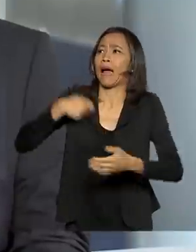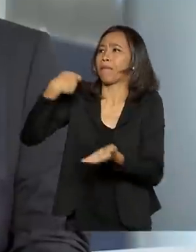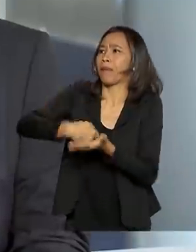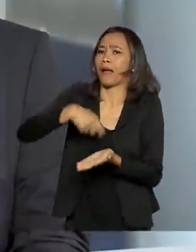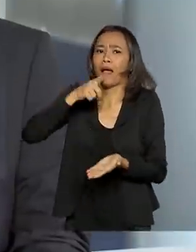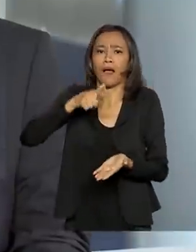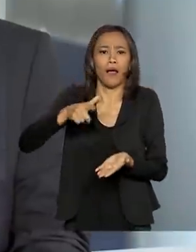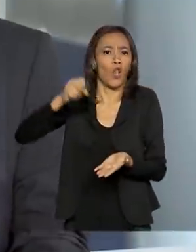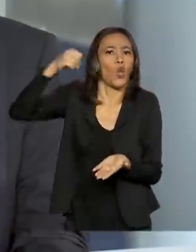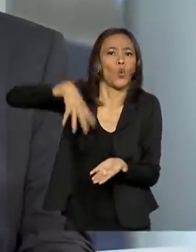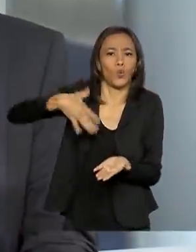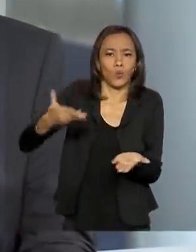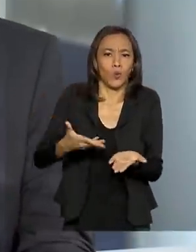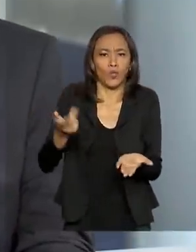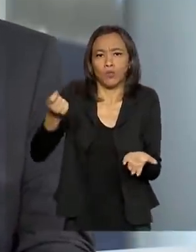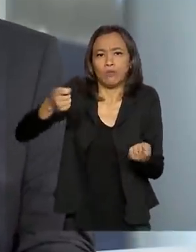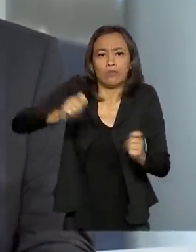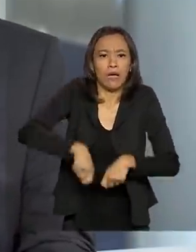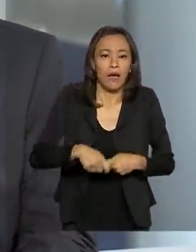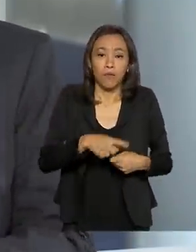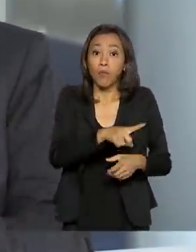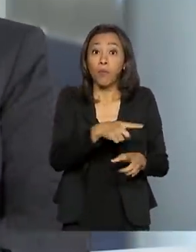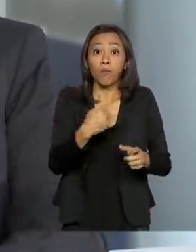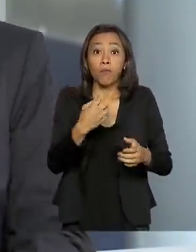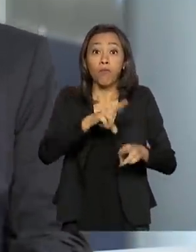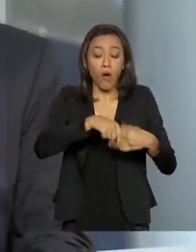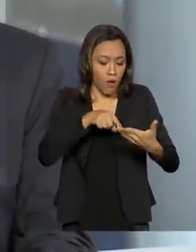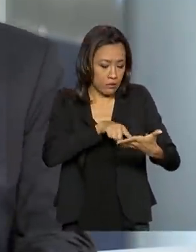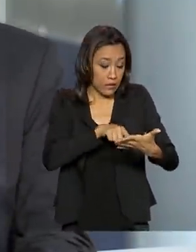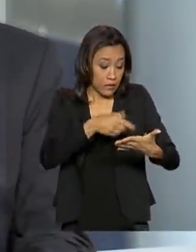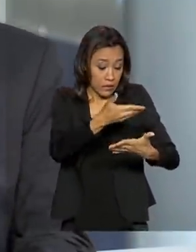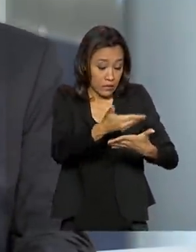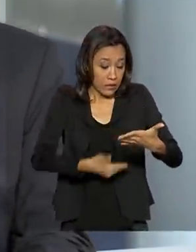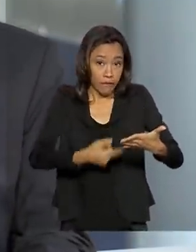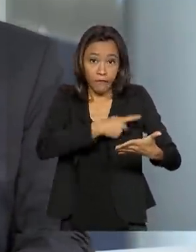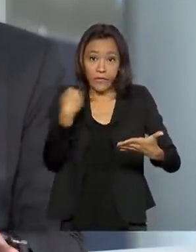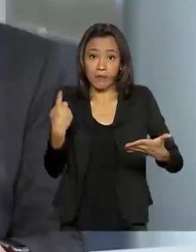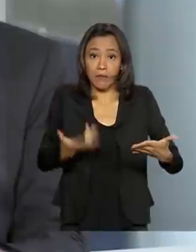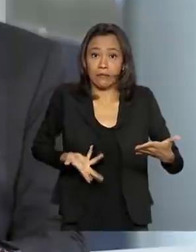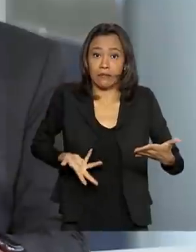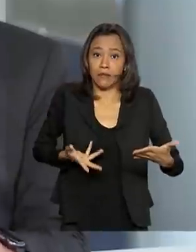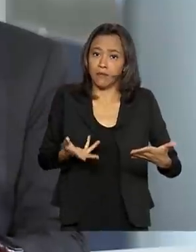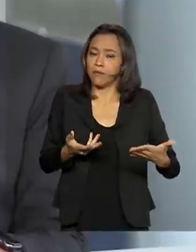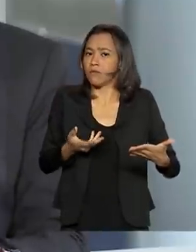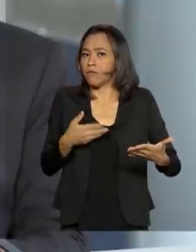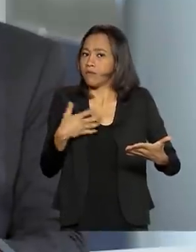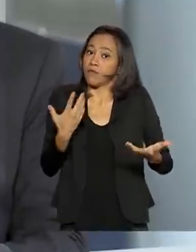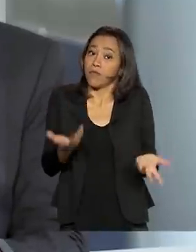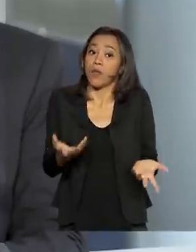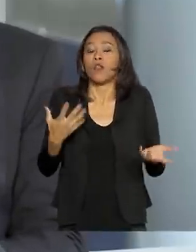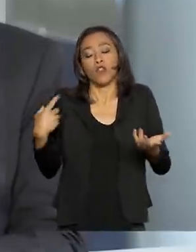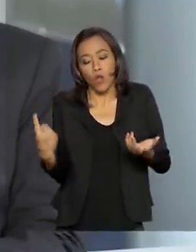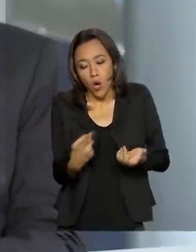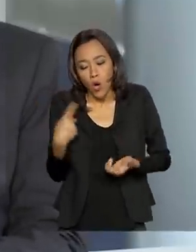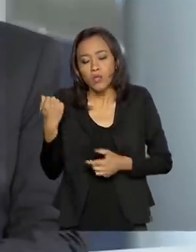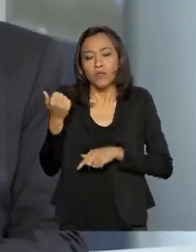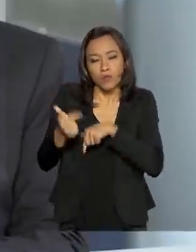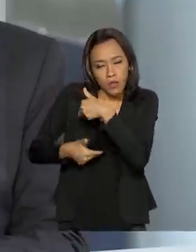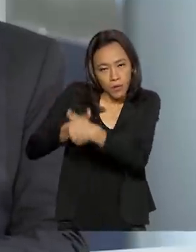hoje, quando no vencimento dela, por qualquer tipo de limitação. Nós, trabalhando junto com a